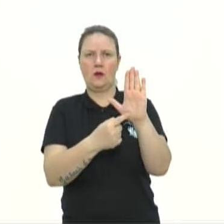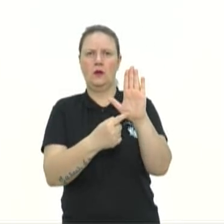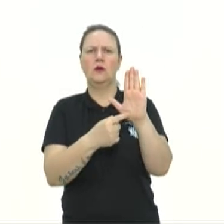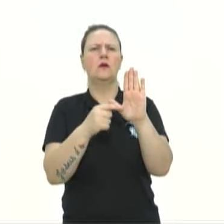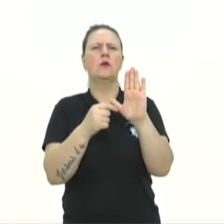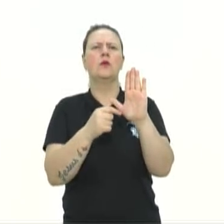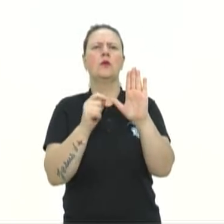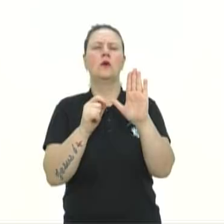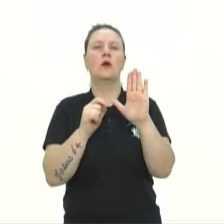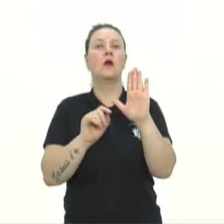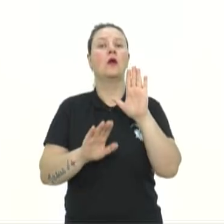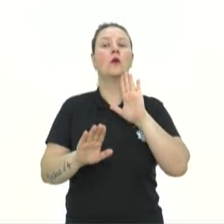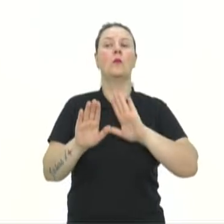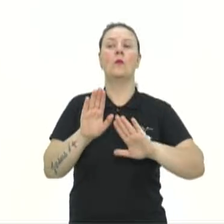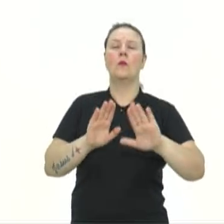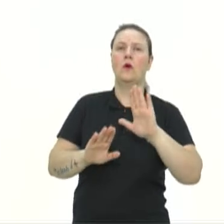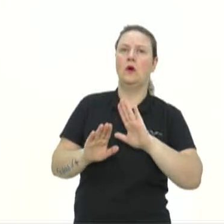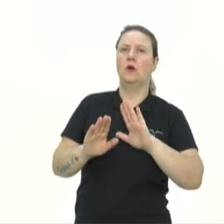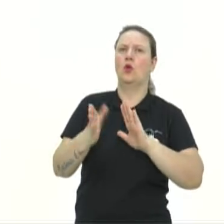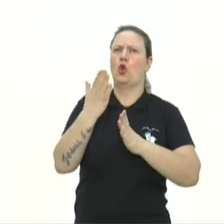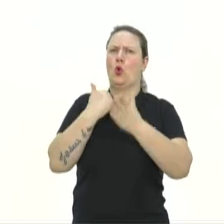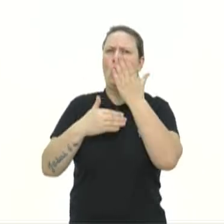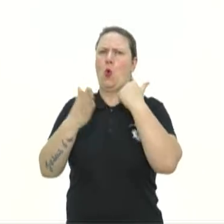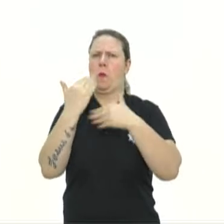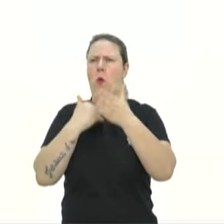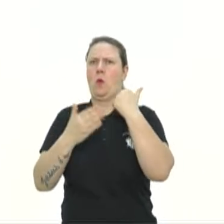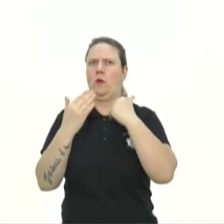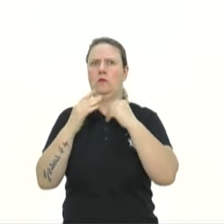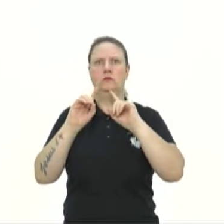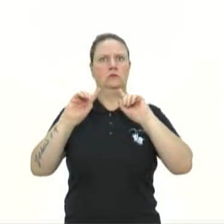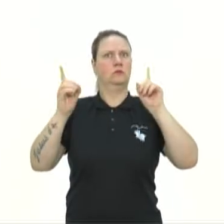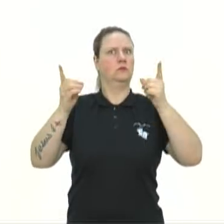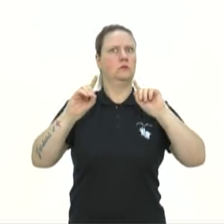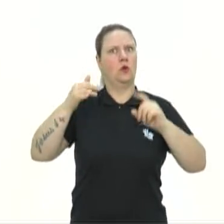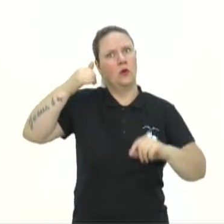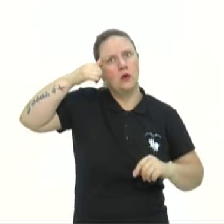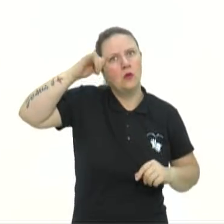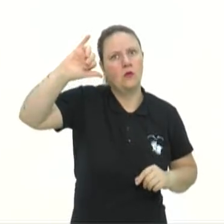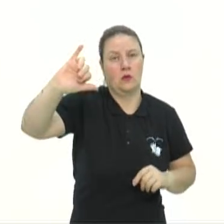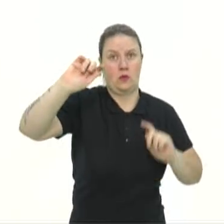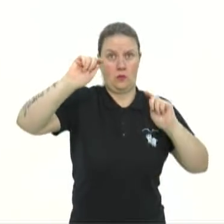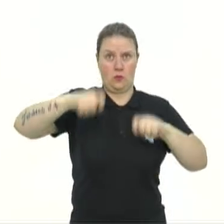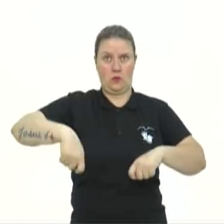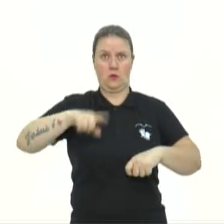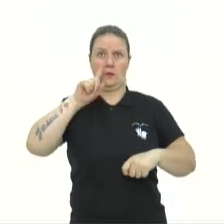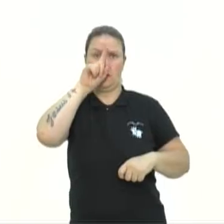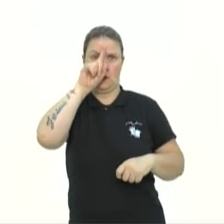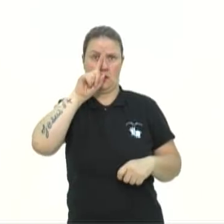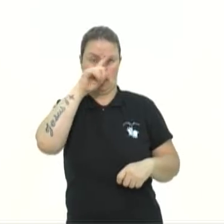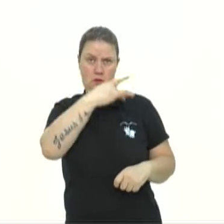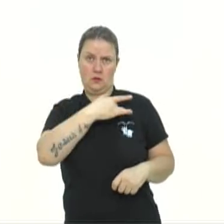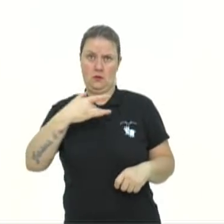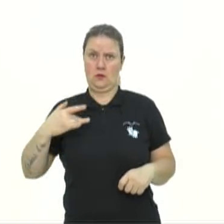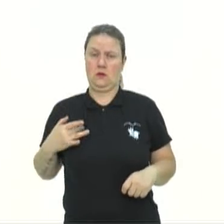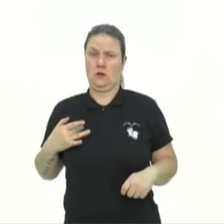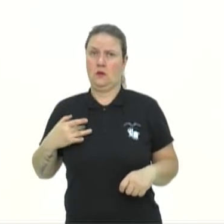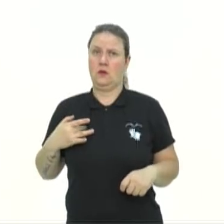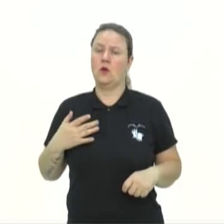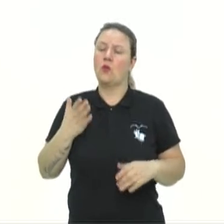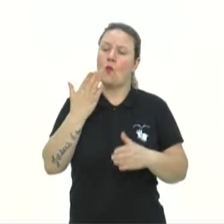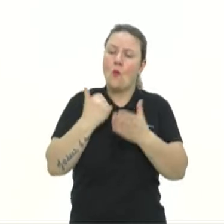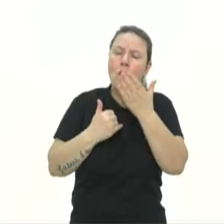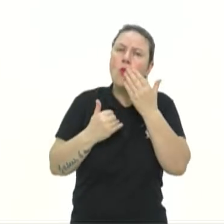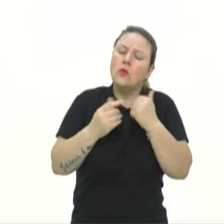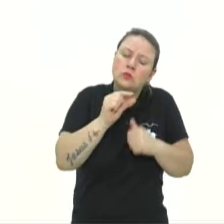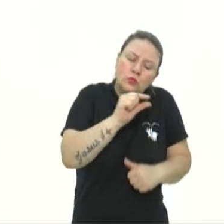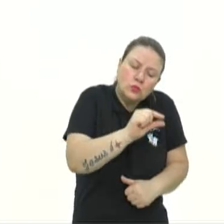seguinte: embora não se deva consumir sal em excesso, porque ele pode trazer prejuízos à saúde, o consumo moderado e